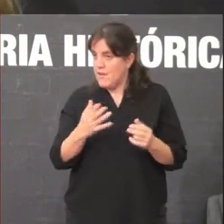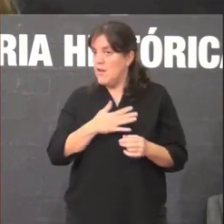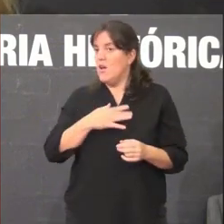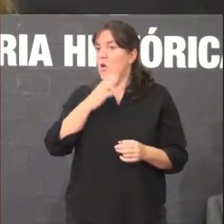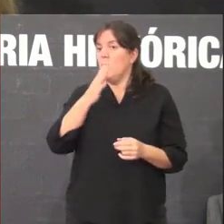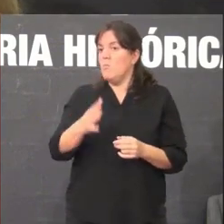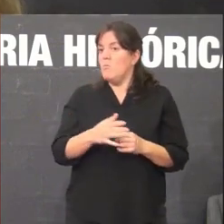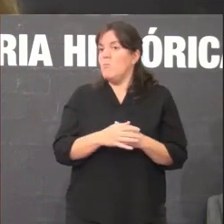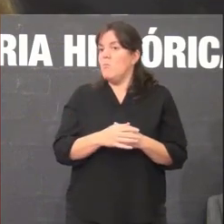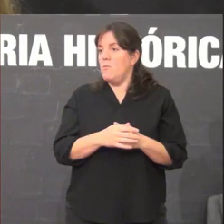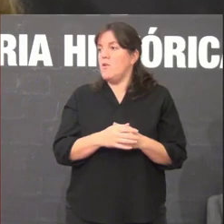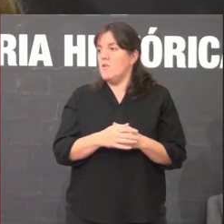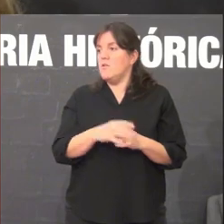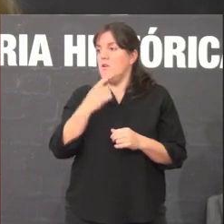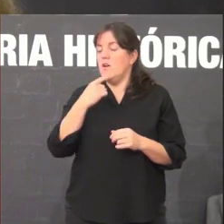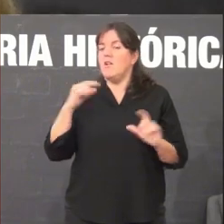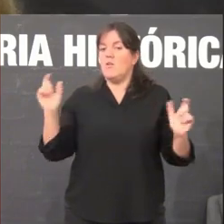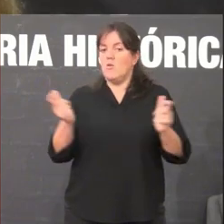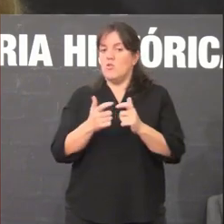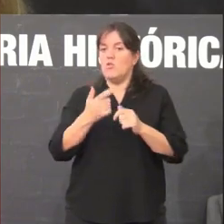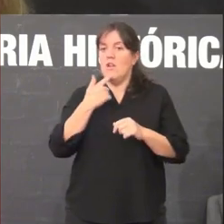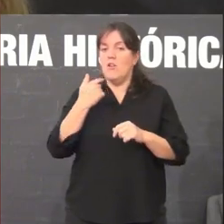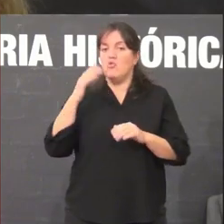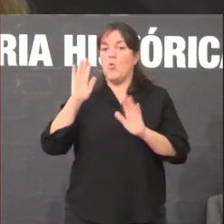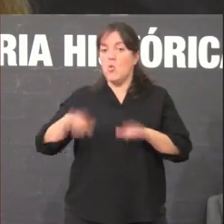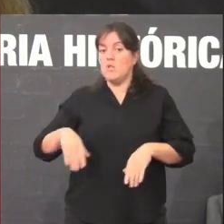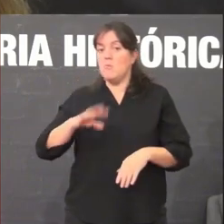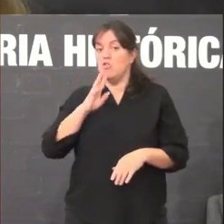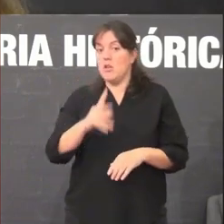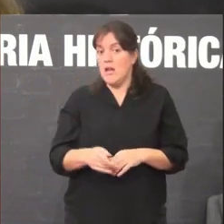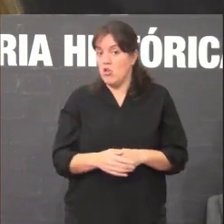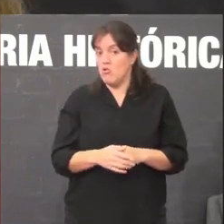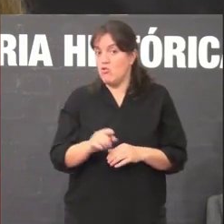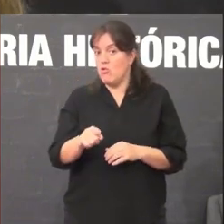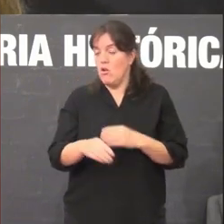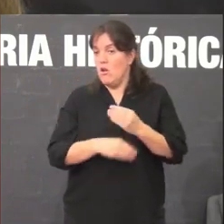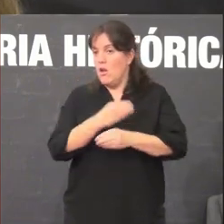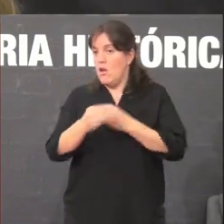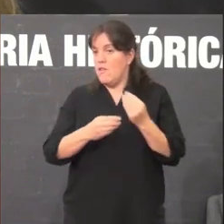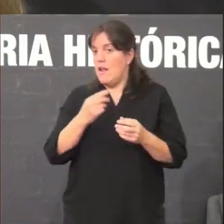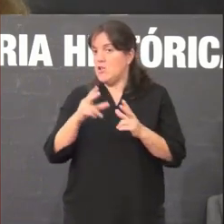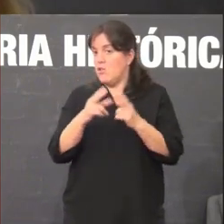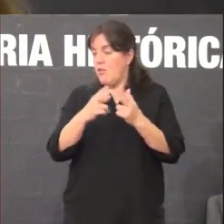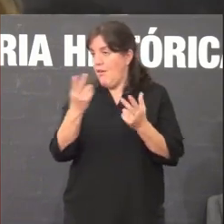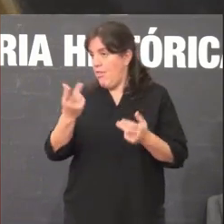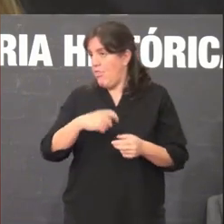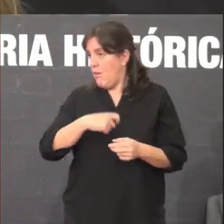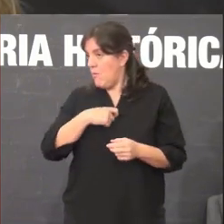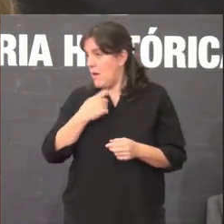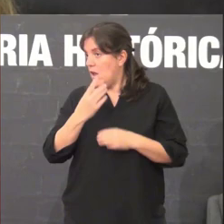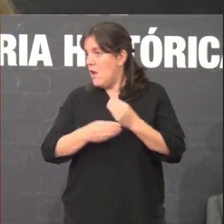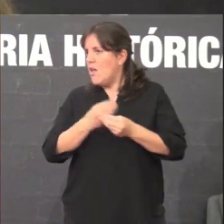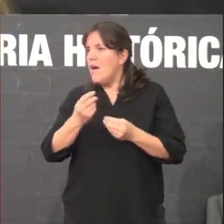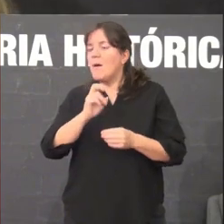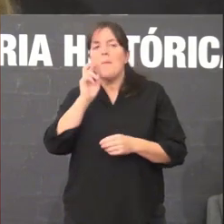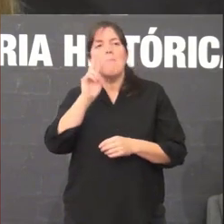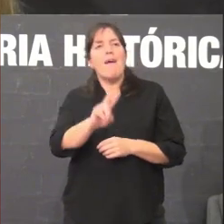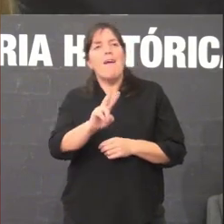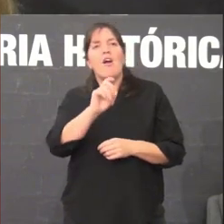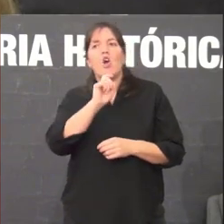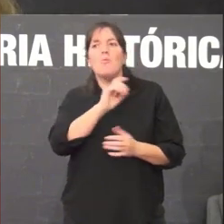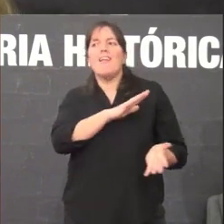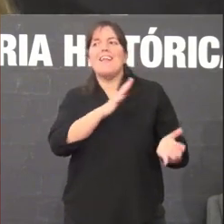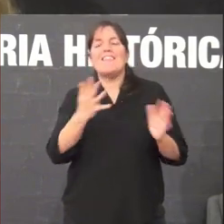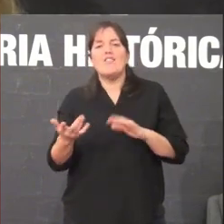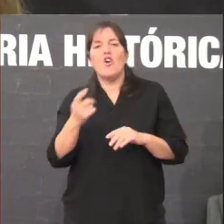na historiografia espanhola dos últimos anos, já se tem vindo a fazer, que é privilegiar uma outra leitura da transição,